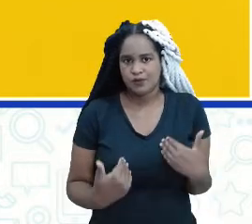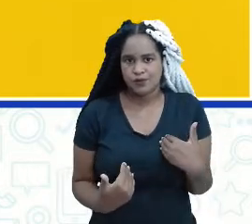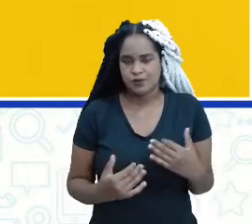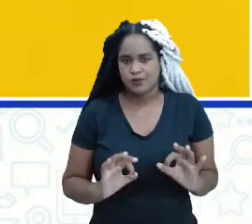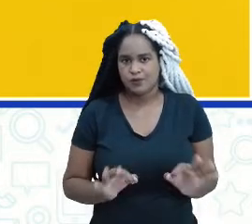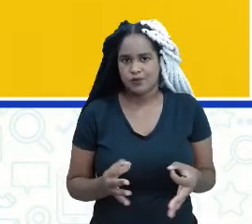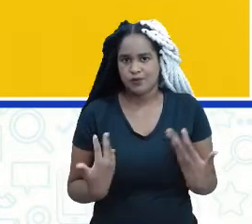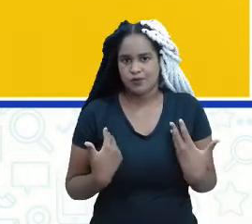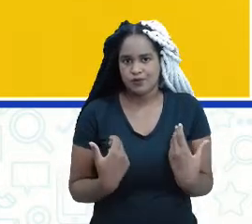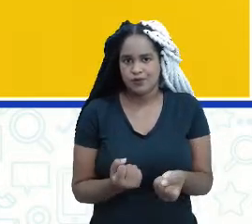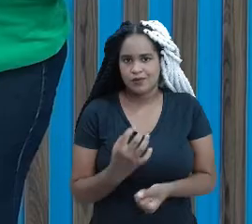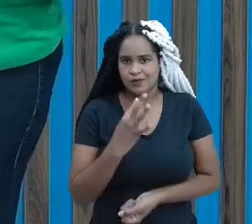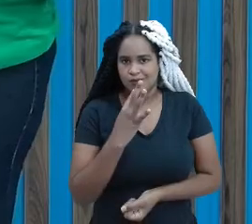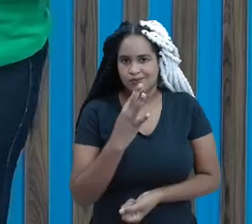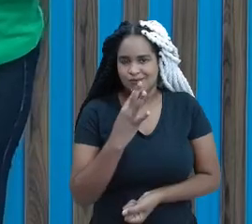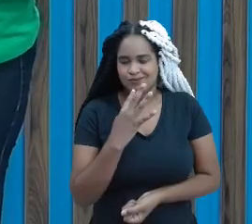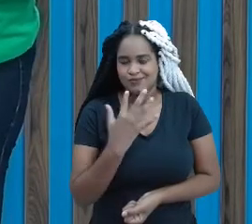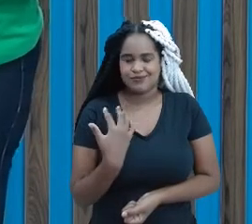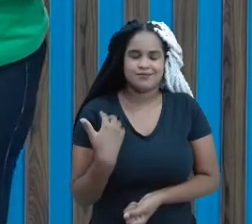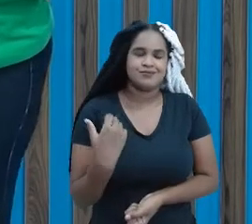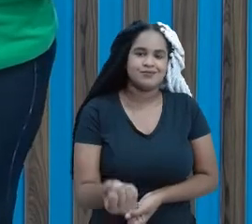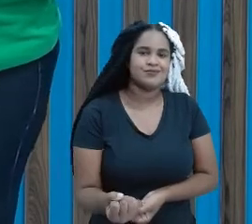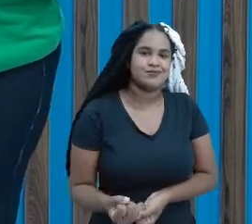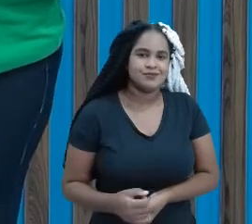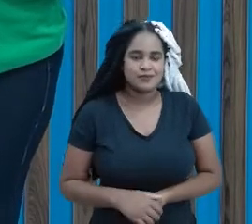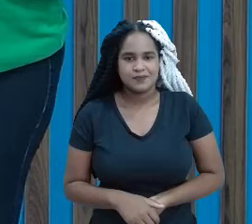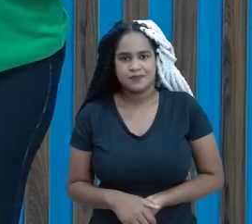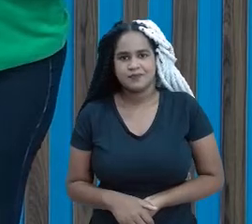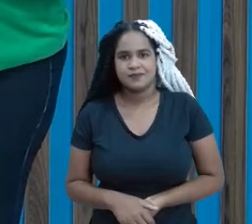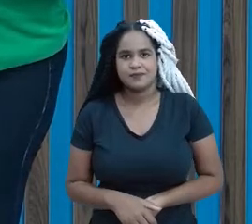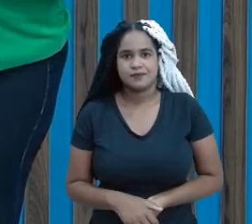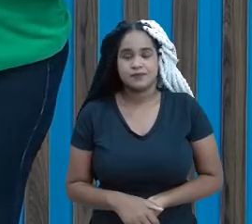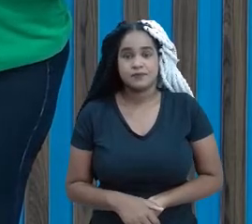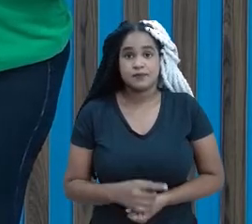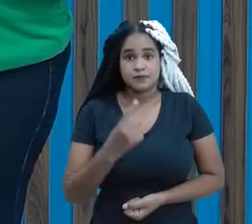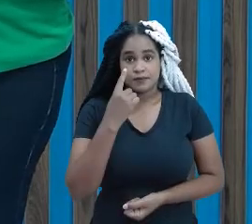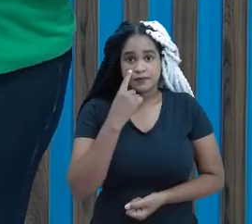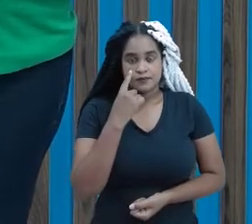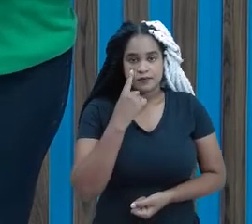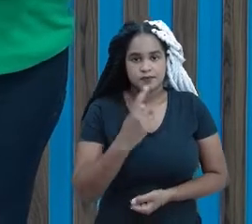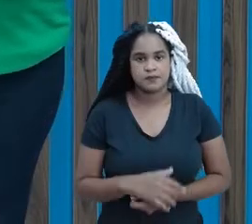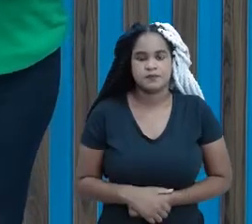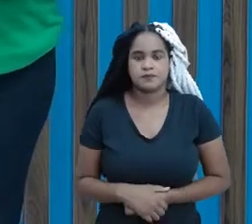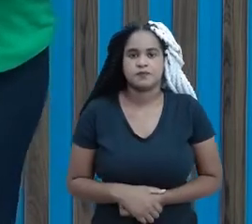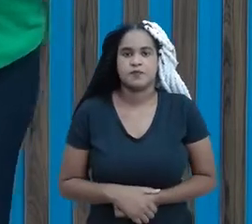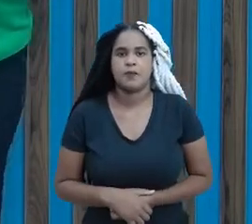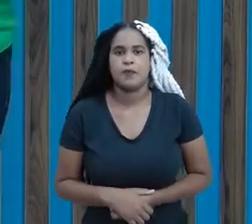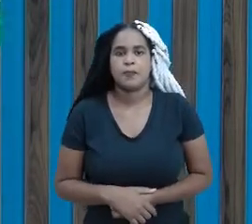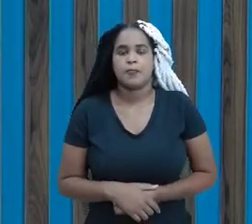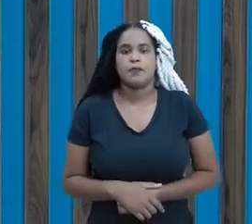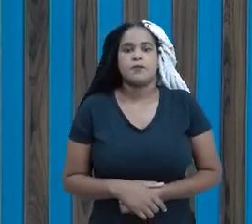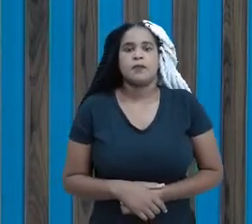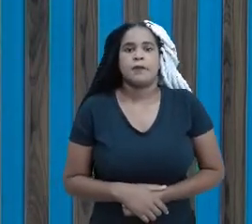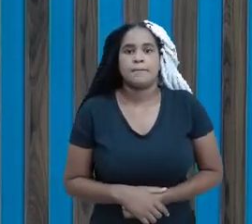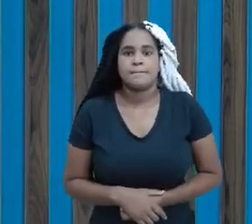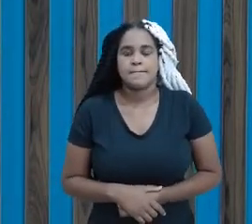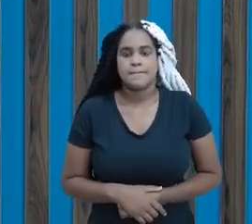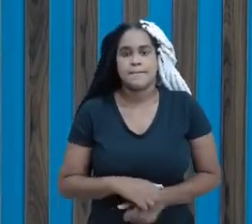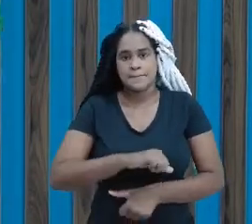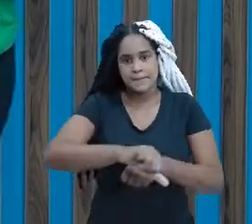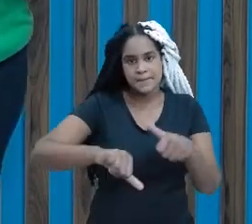Vamos lá, vamos comigo conhecer essas alterações. Então, ó, das mutações numéricas, lembra lá,